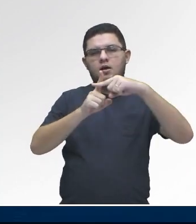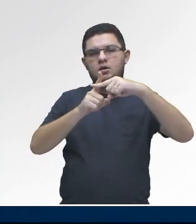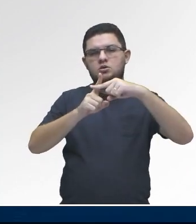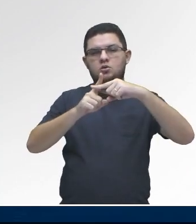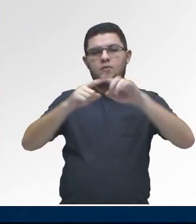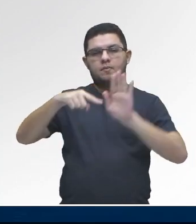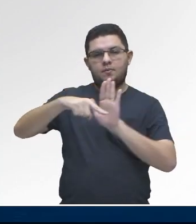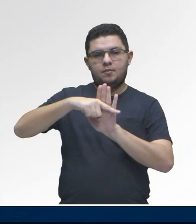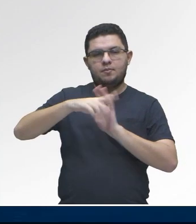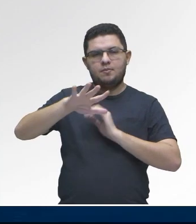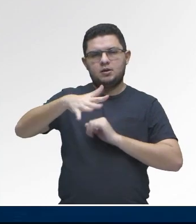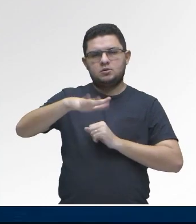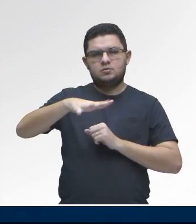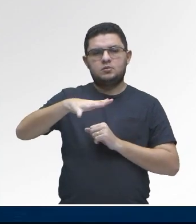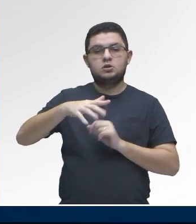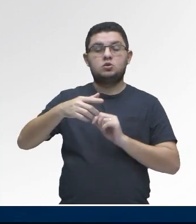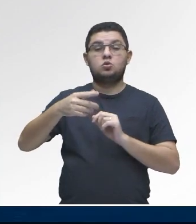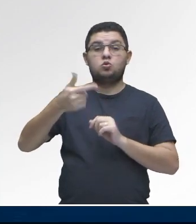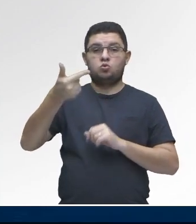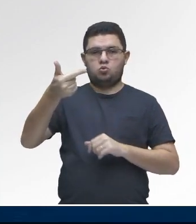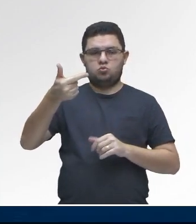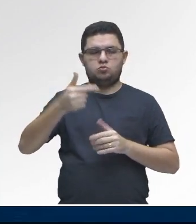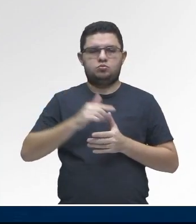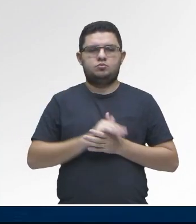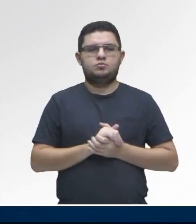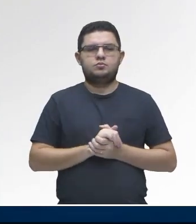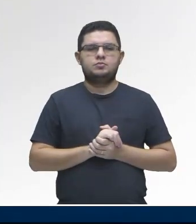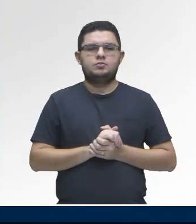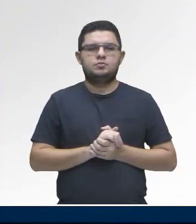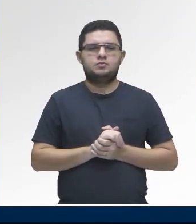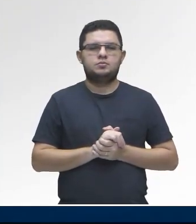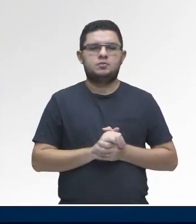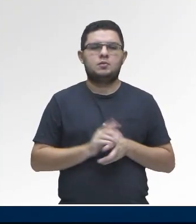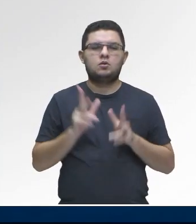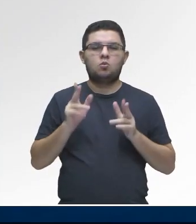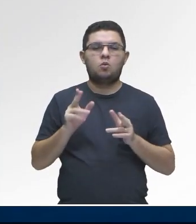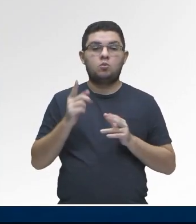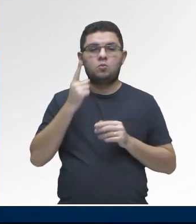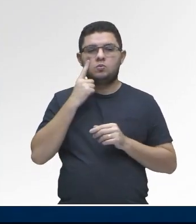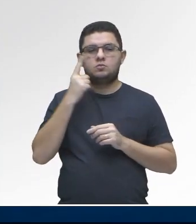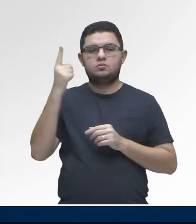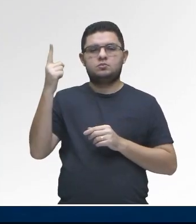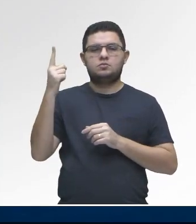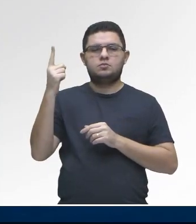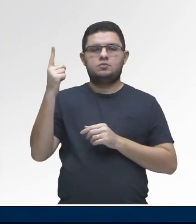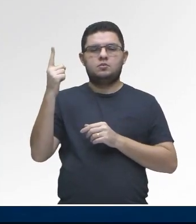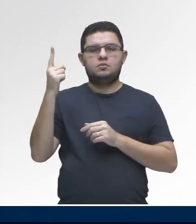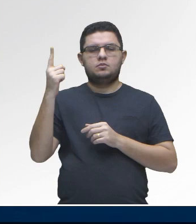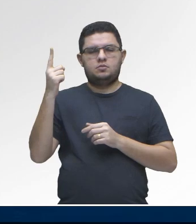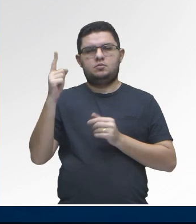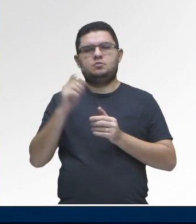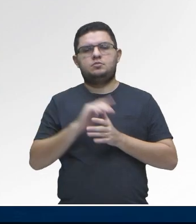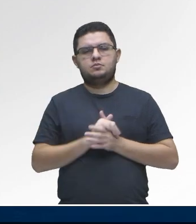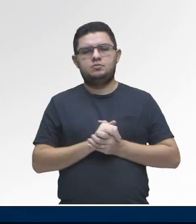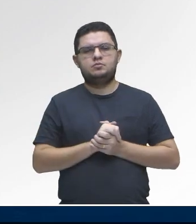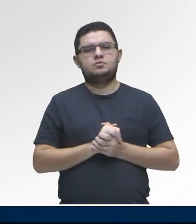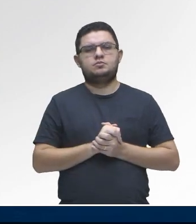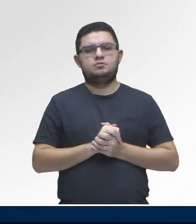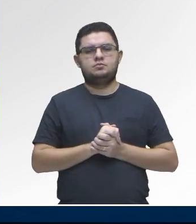outras palavras, é o mesmo resultado que você obteve aqui, ó.